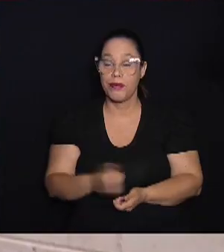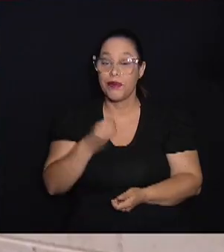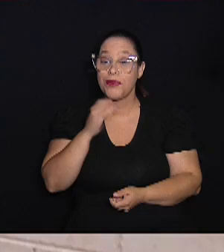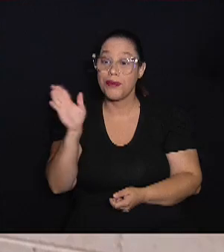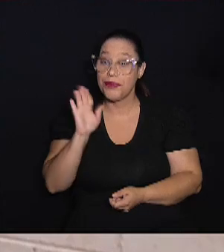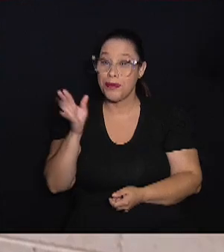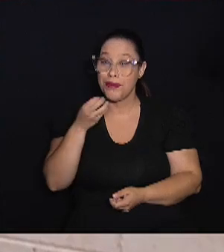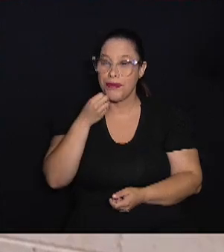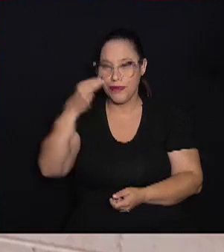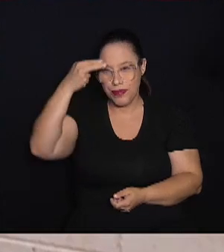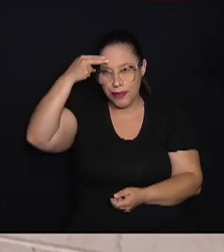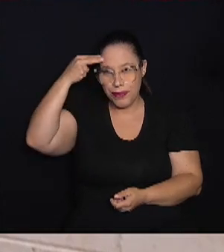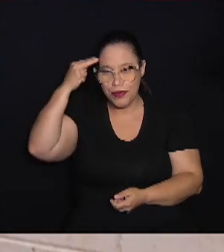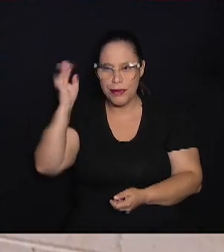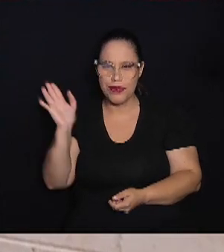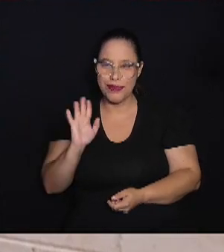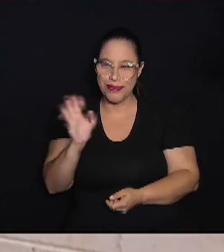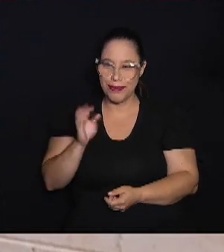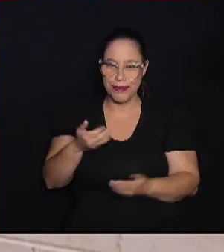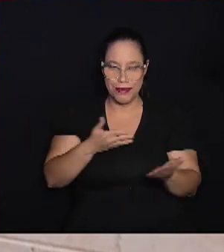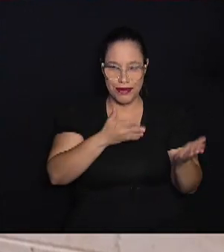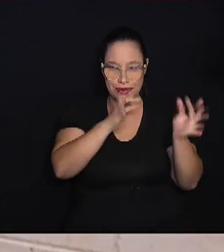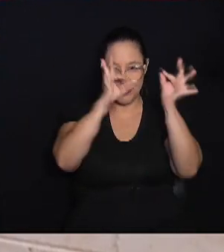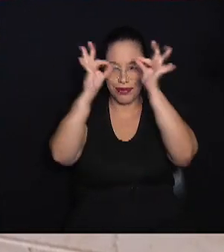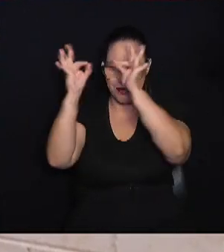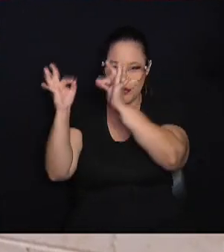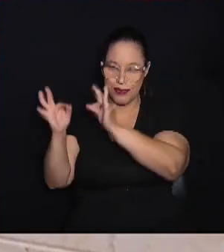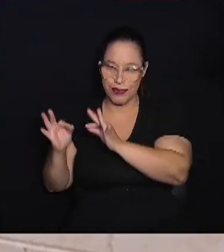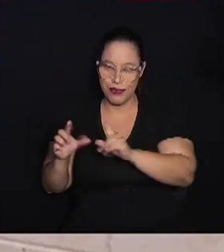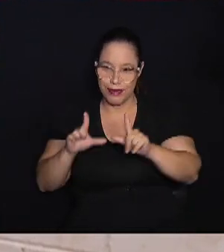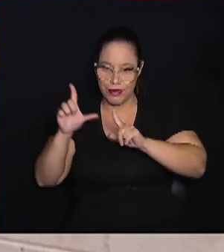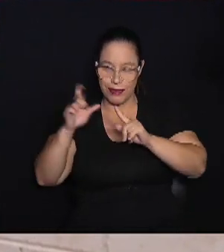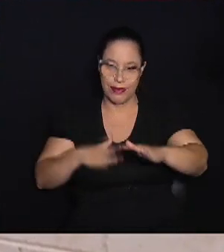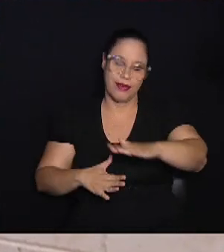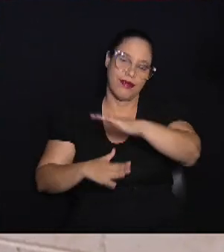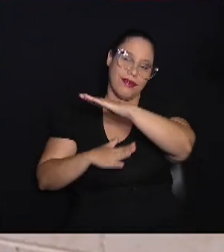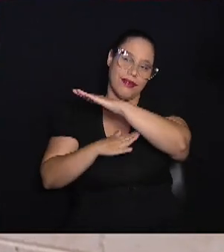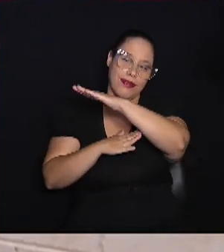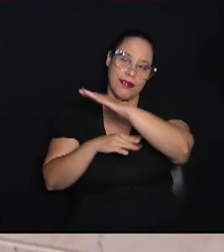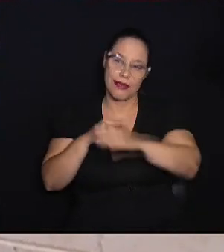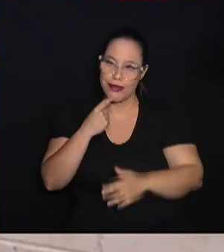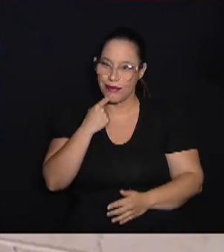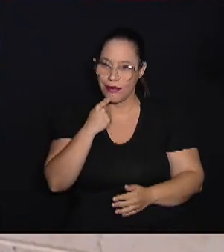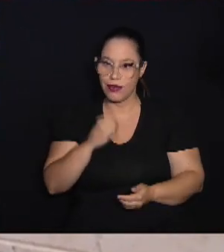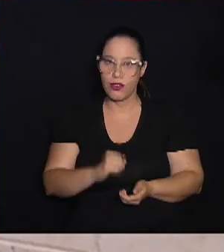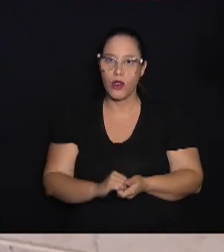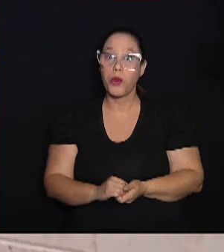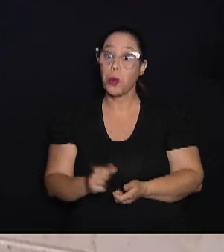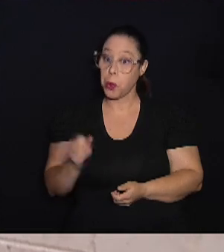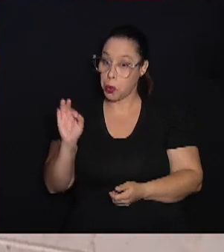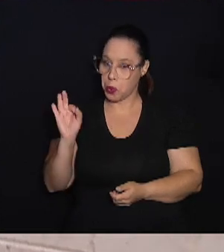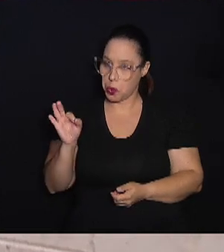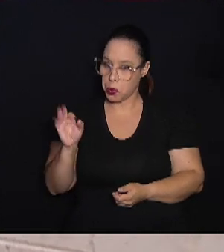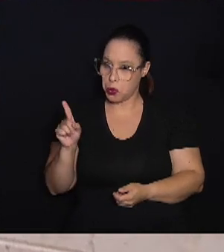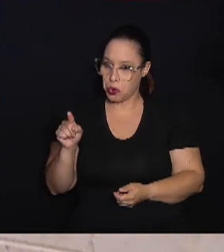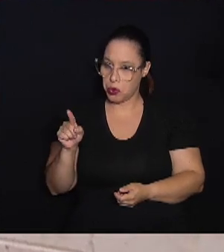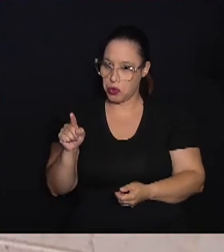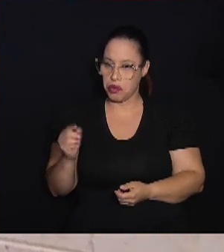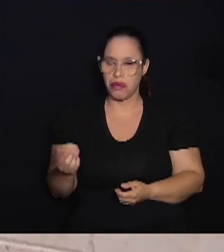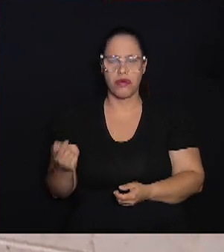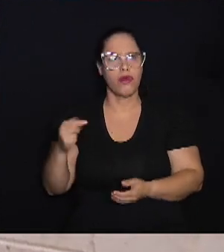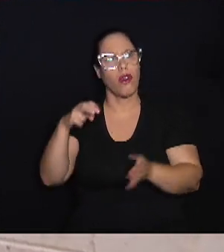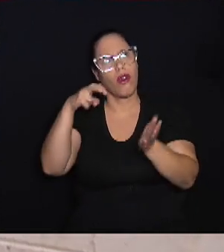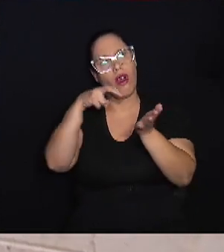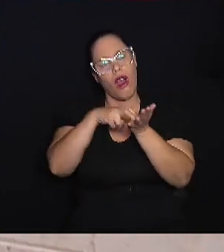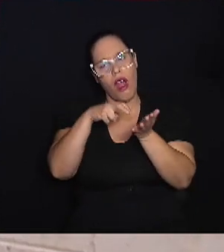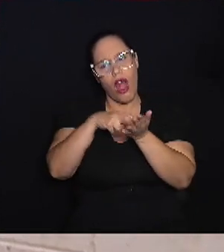Oi, Gabriel. Oi para todo mundo que nos acompanha agora pelo Jornal Câmara Notícia. E é isso mesmo, eu estou aqui desde cedo